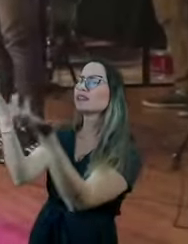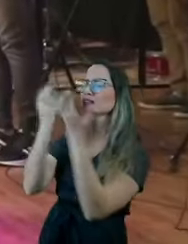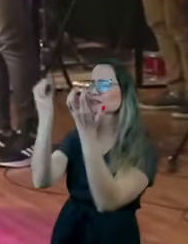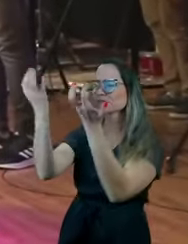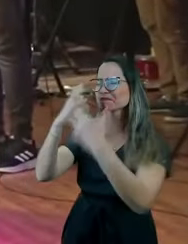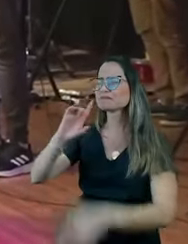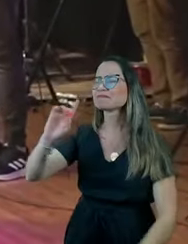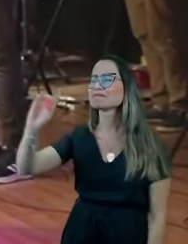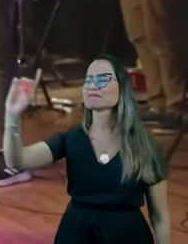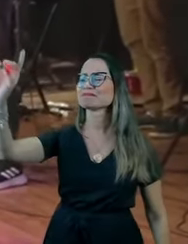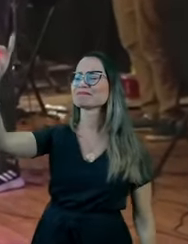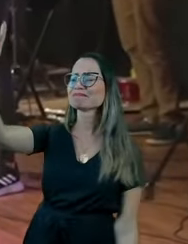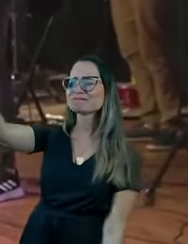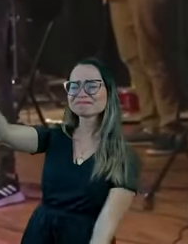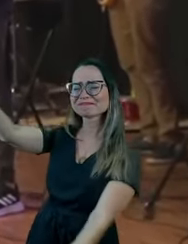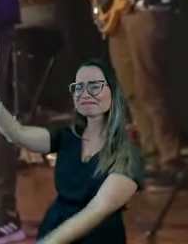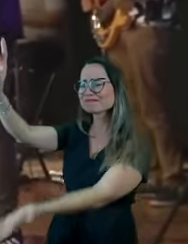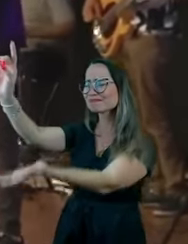nada